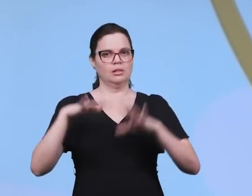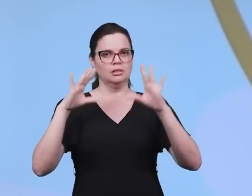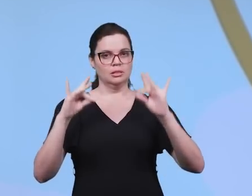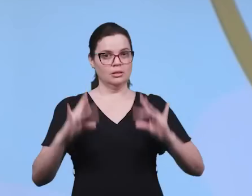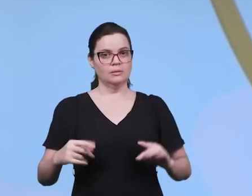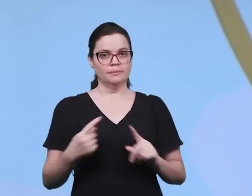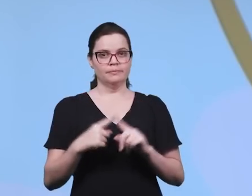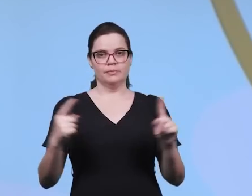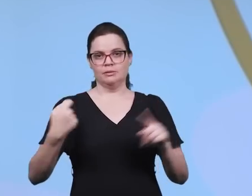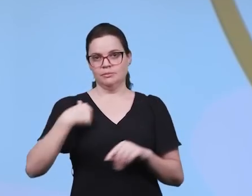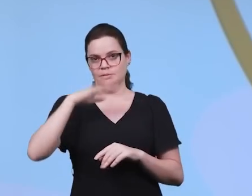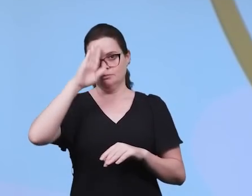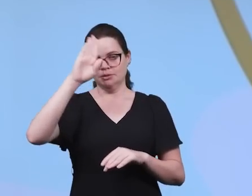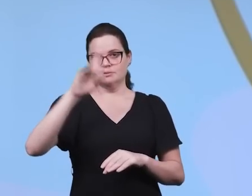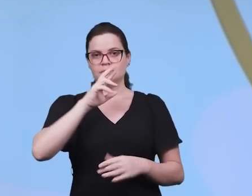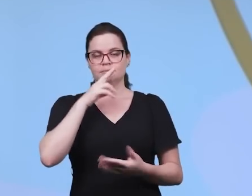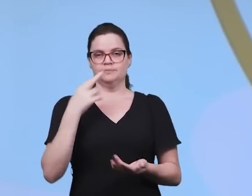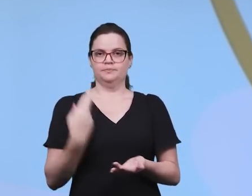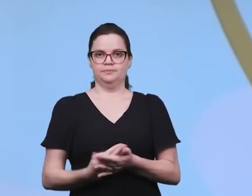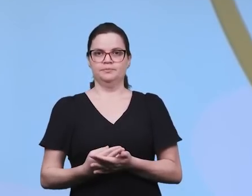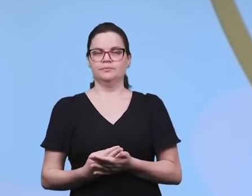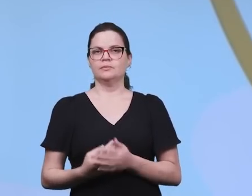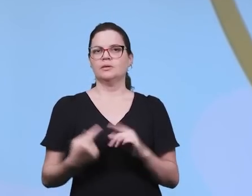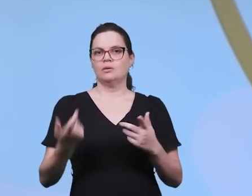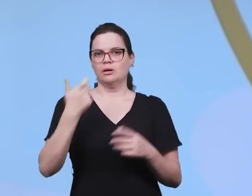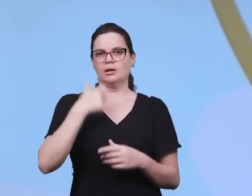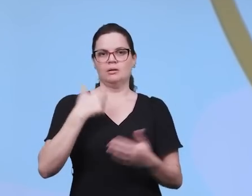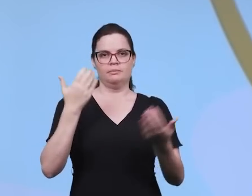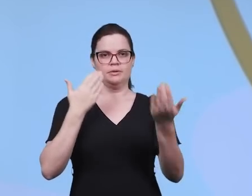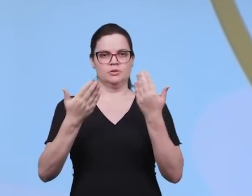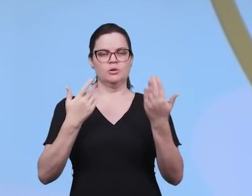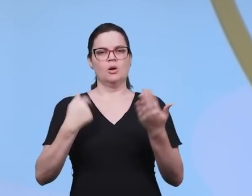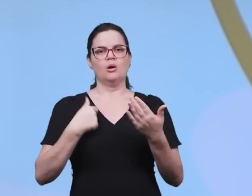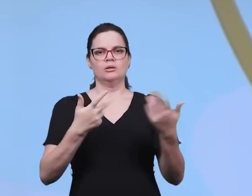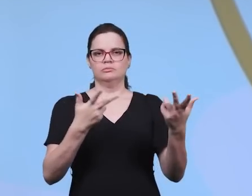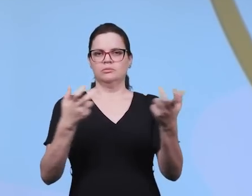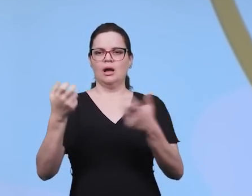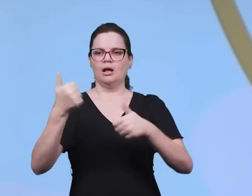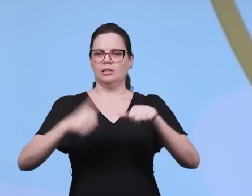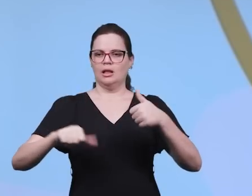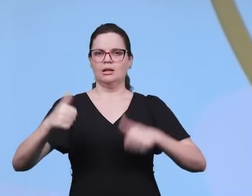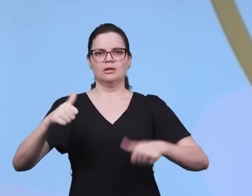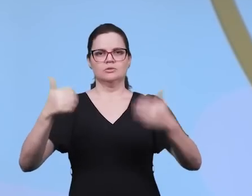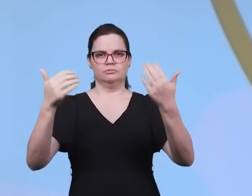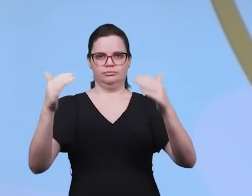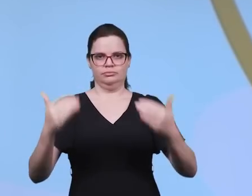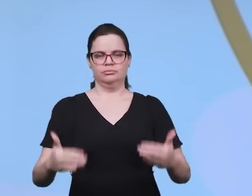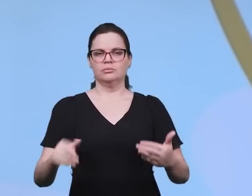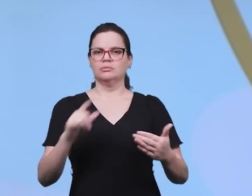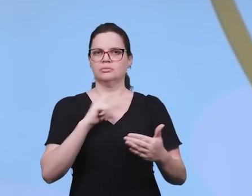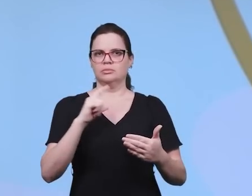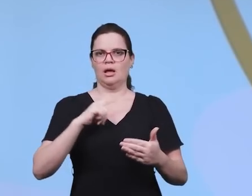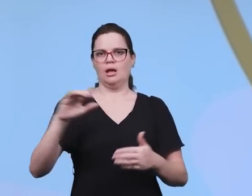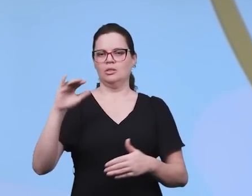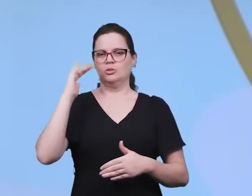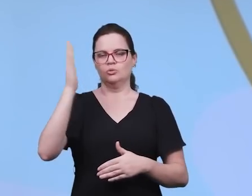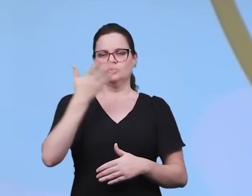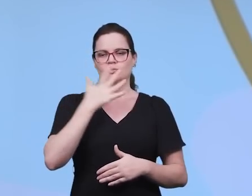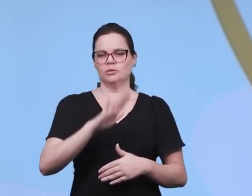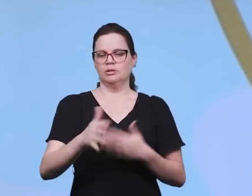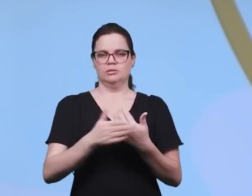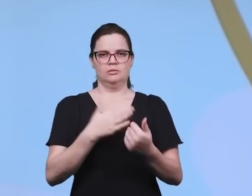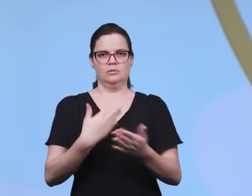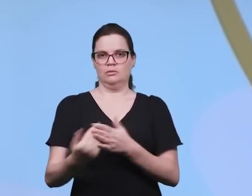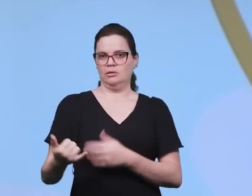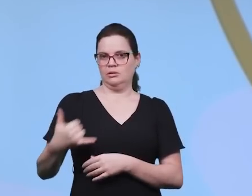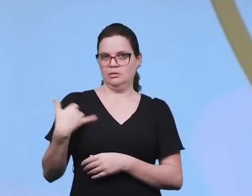e, principalmente, o diagnóstico, né? Por ser neuropsicólogo, eu faço muitas avaliações, né? Eu faço avaliações de adultos, de crianças, de